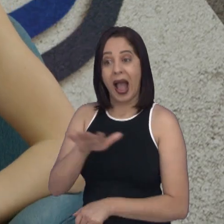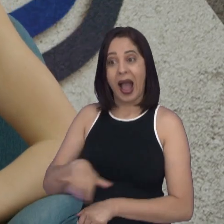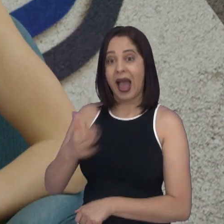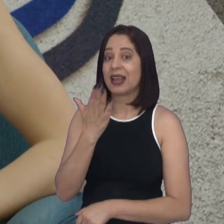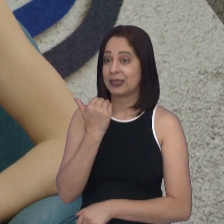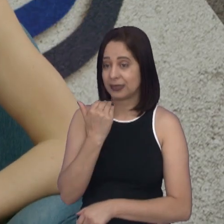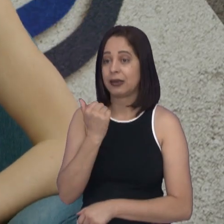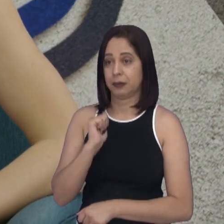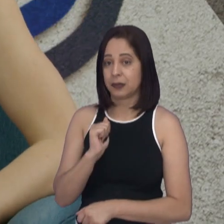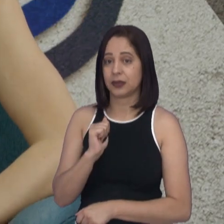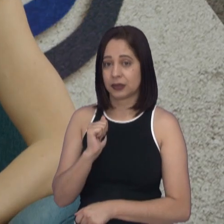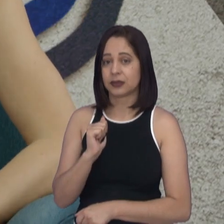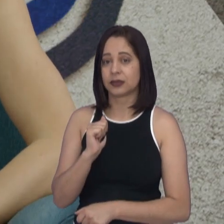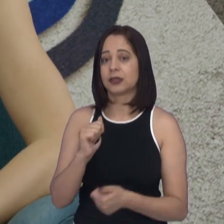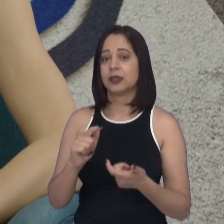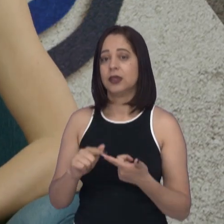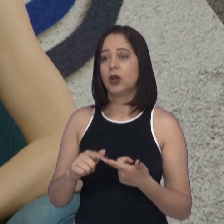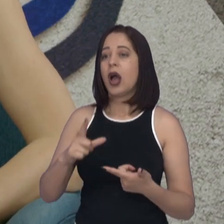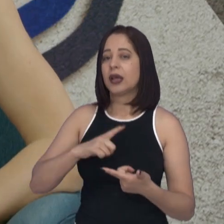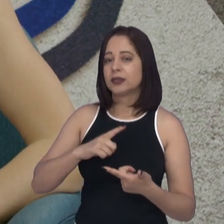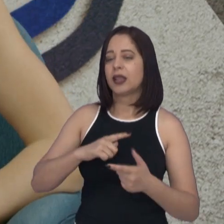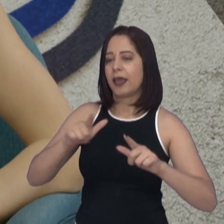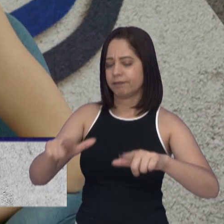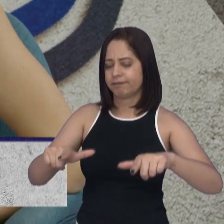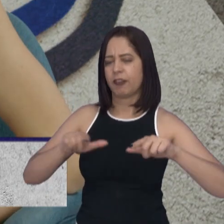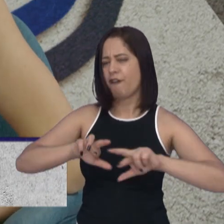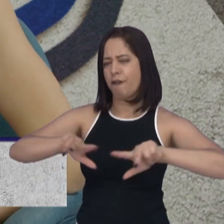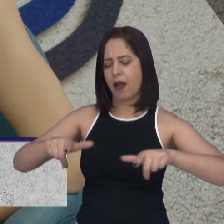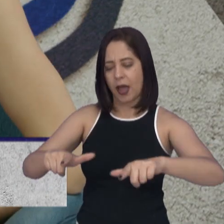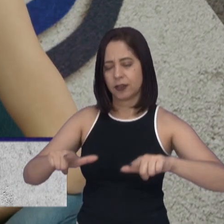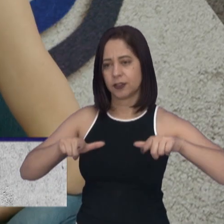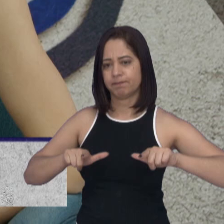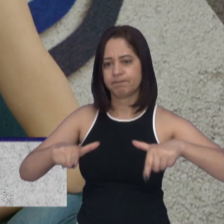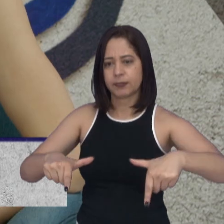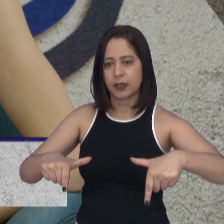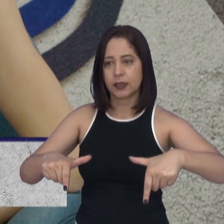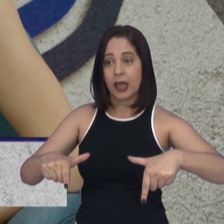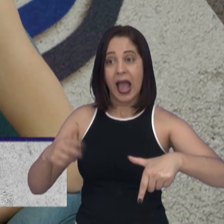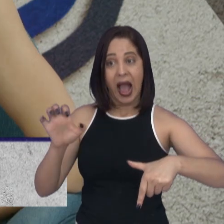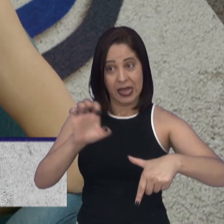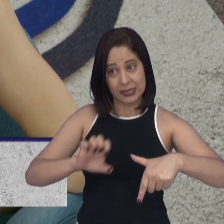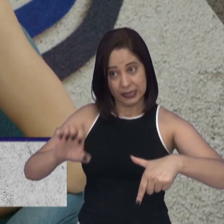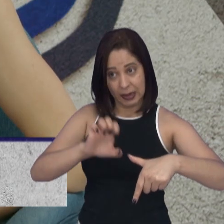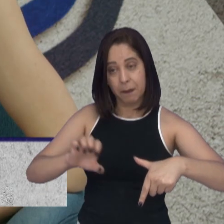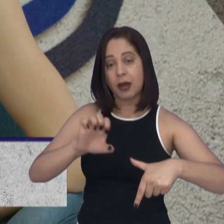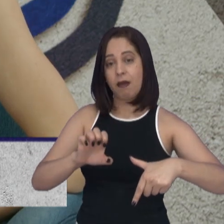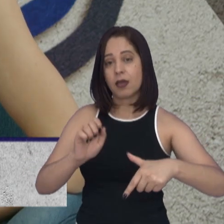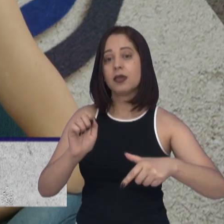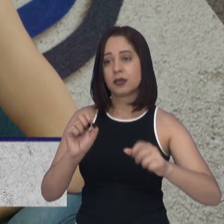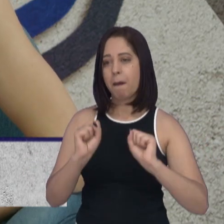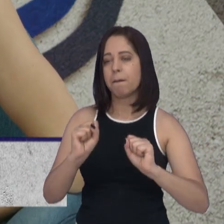deles. Olha né? só. Então, a alimentação, existem várias certificações, por exemplo, que as empresas podem passar, podem